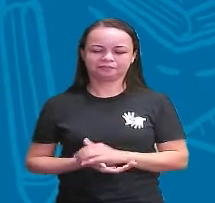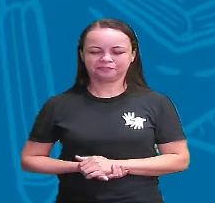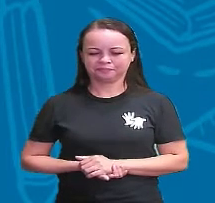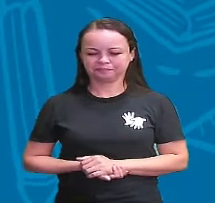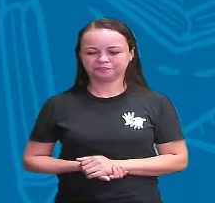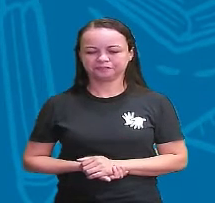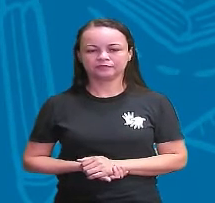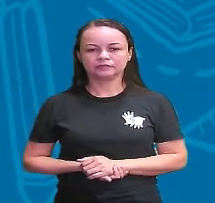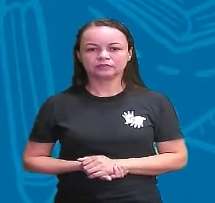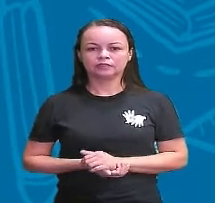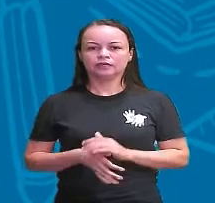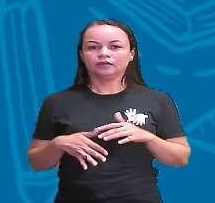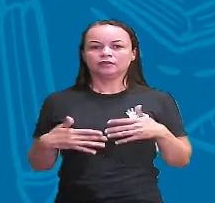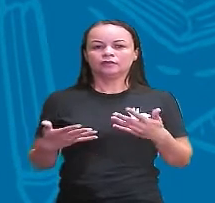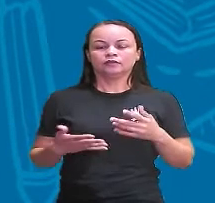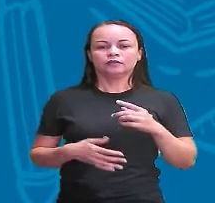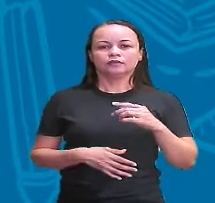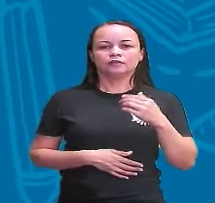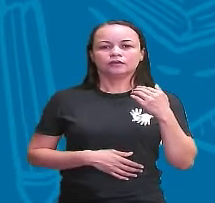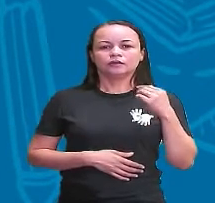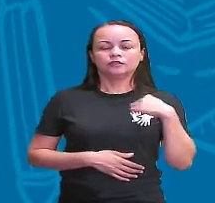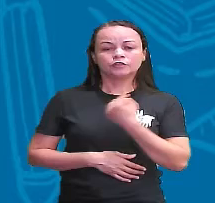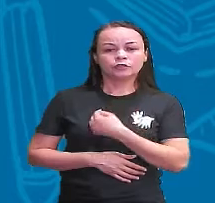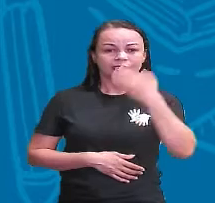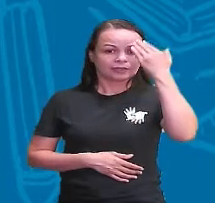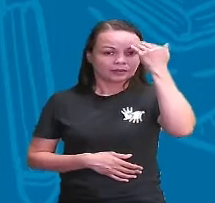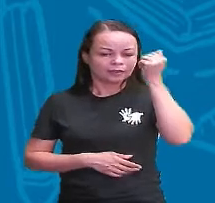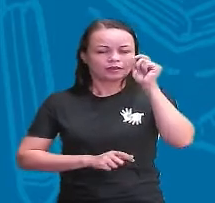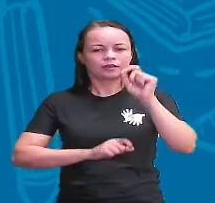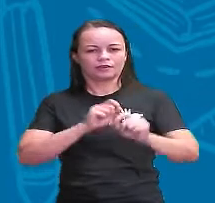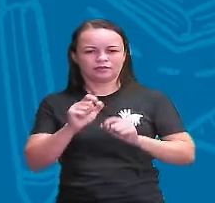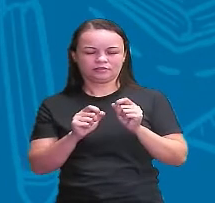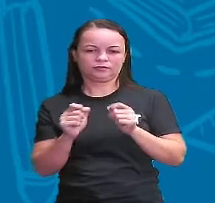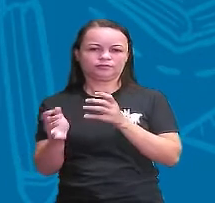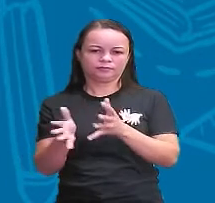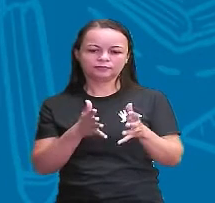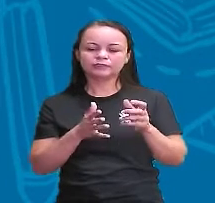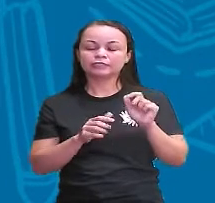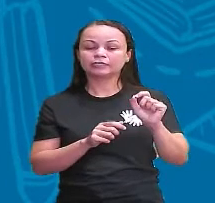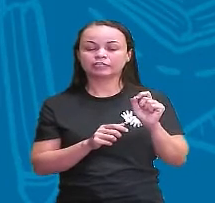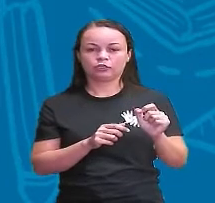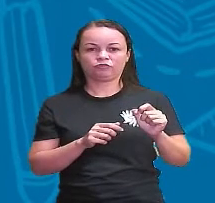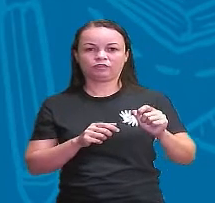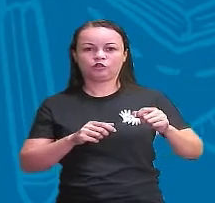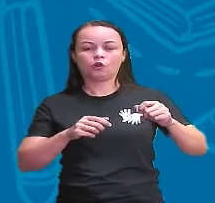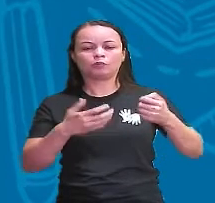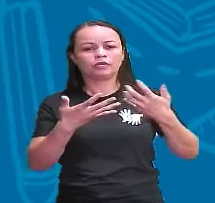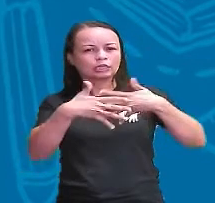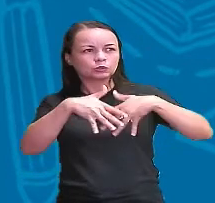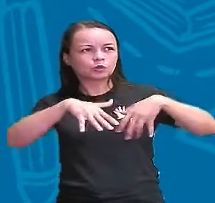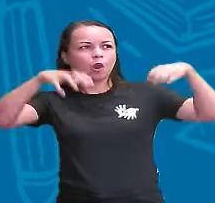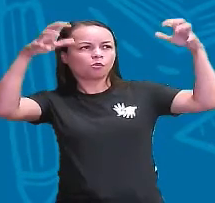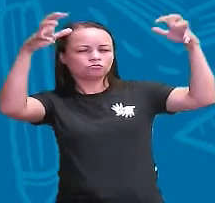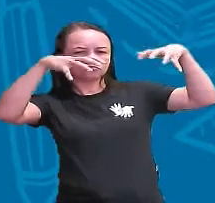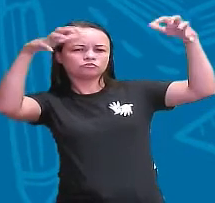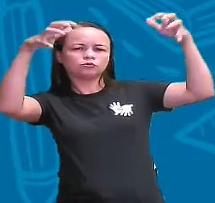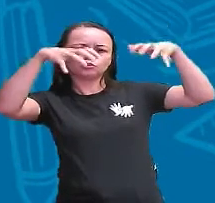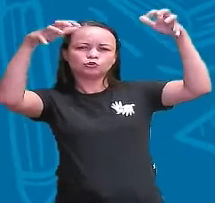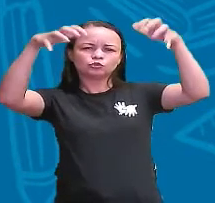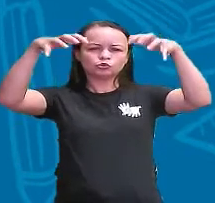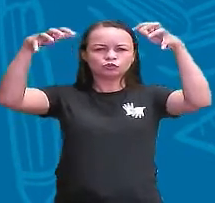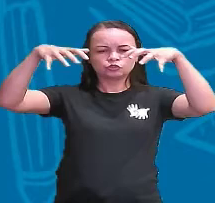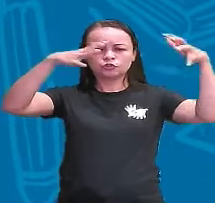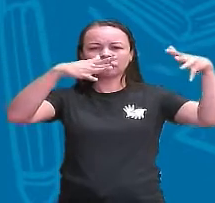tá certo? Então, a gente sabe que o mecanismo, o processo, o fenômeno natural da chuva é um processo onde vai